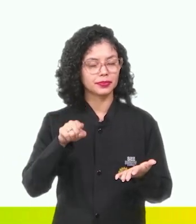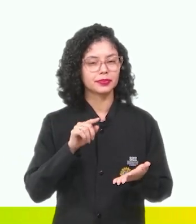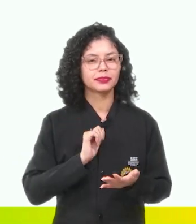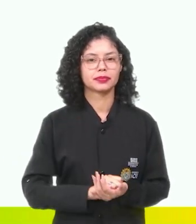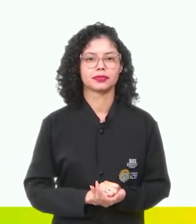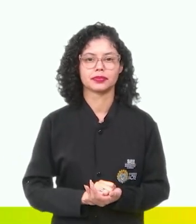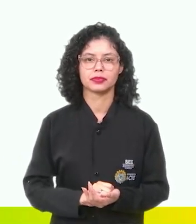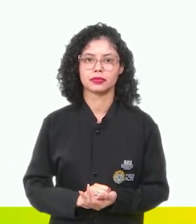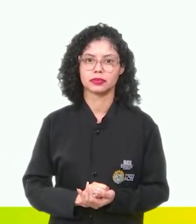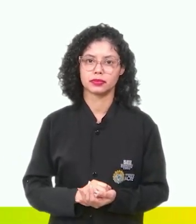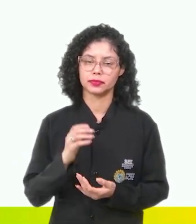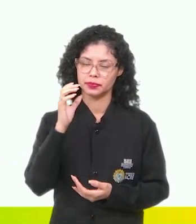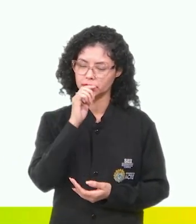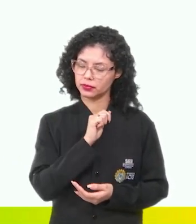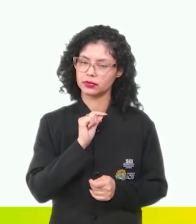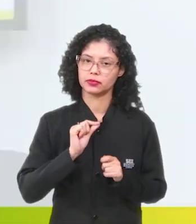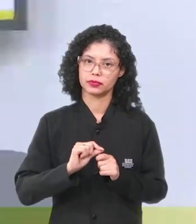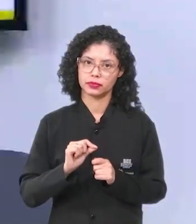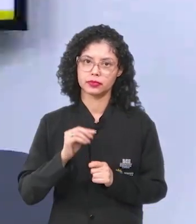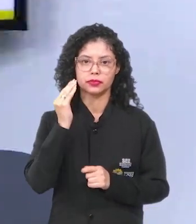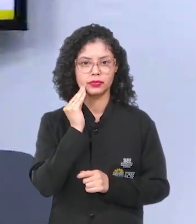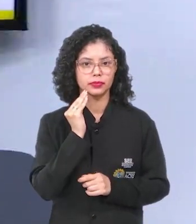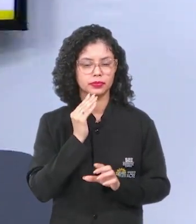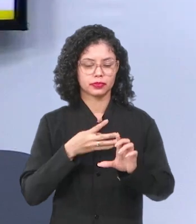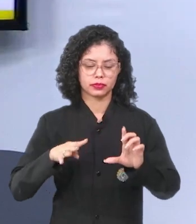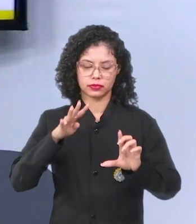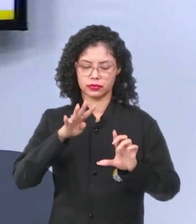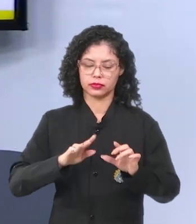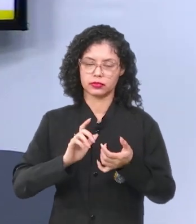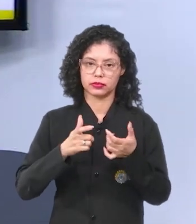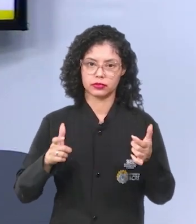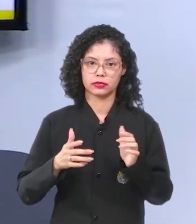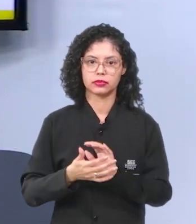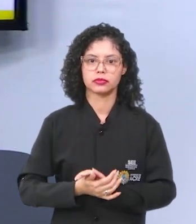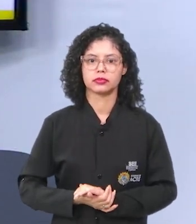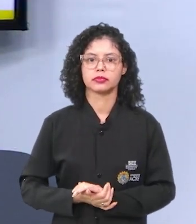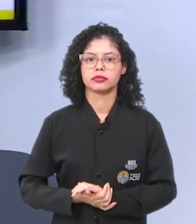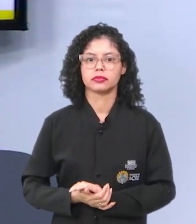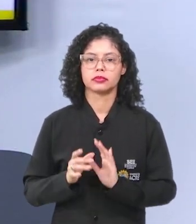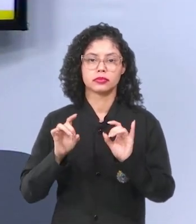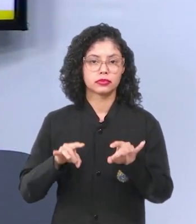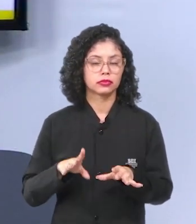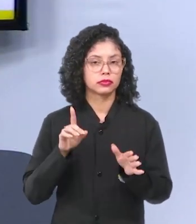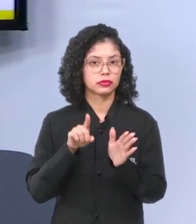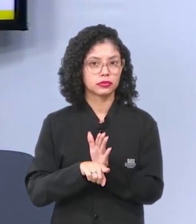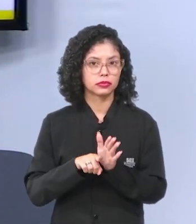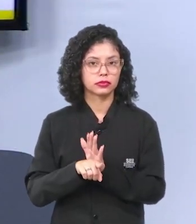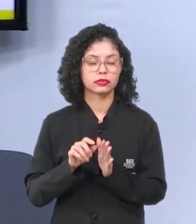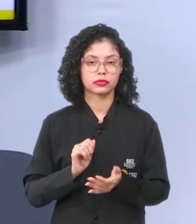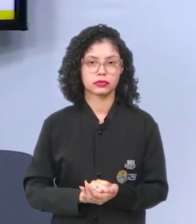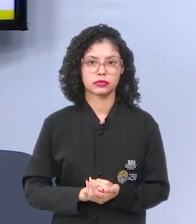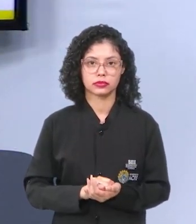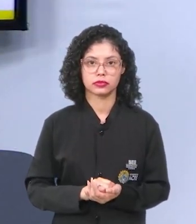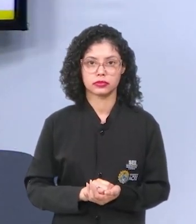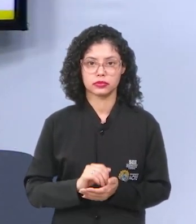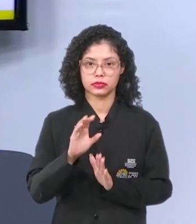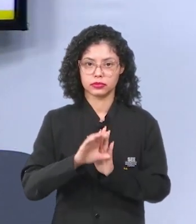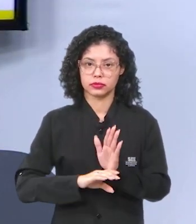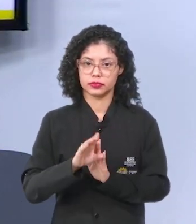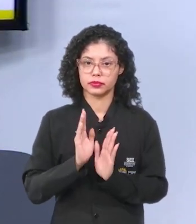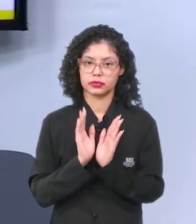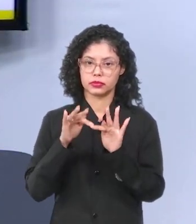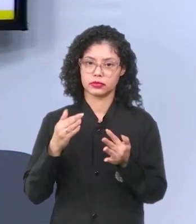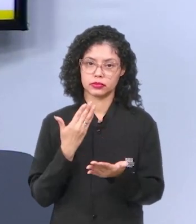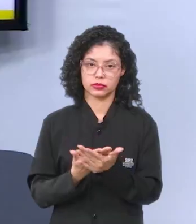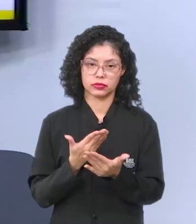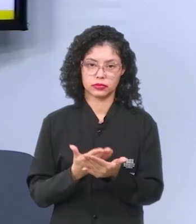que é o jeito mais rápido do que está fazendo aquele quadro enorme. Então, vamos para a última questão, só para a gente analisar certos conceitos, para a gente encerrar nossa